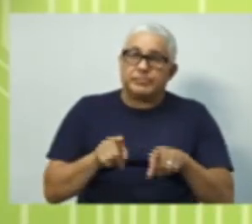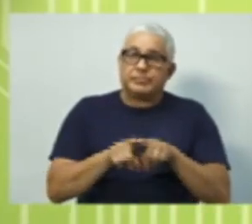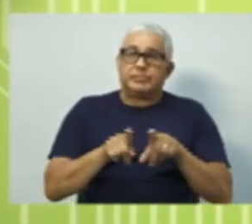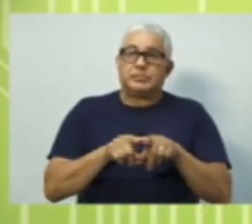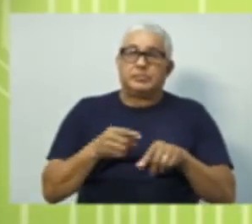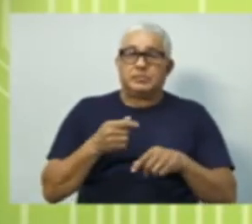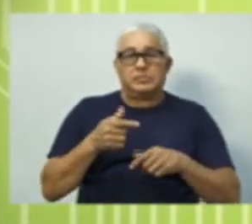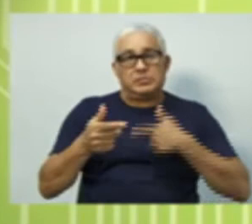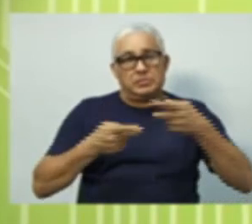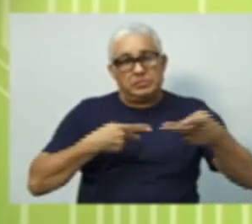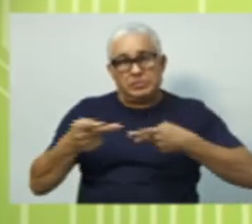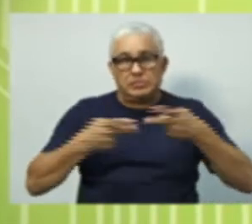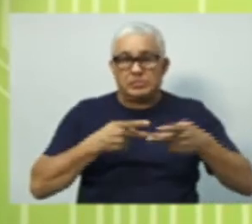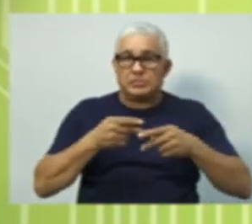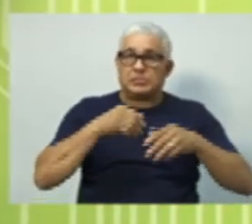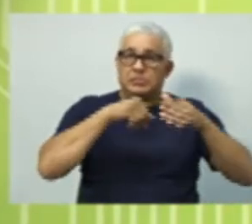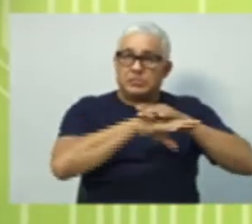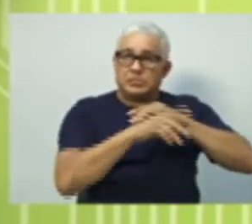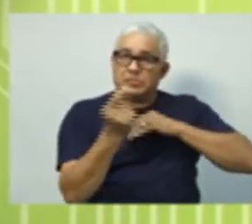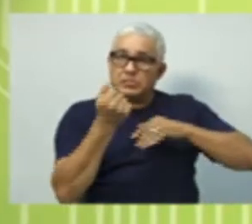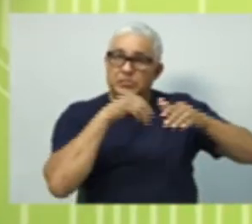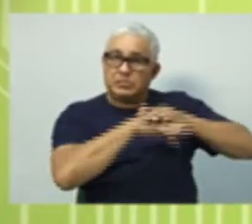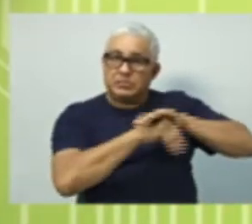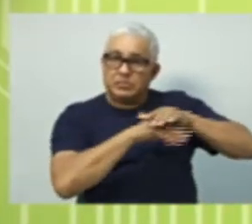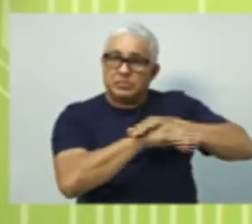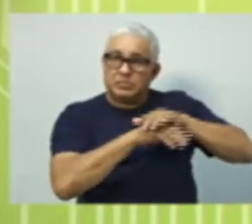ela respondeu que